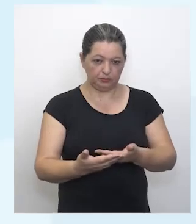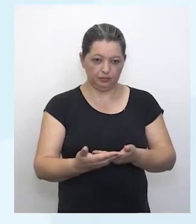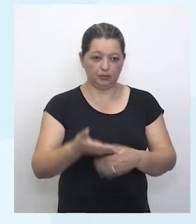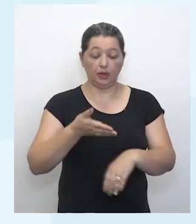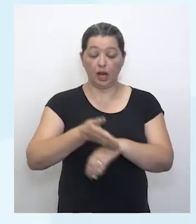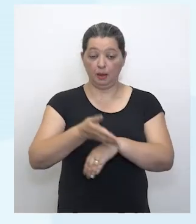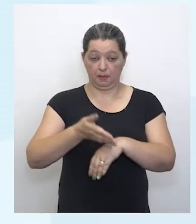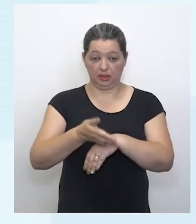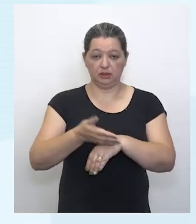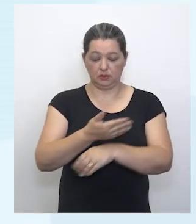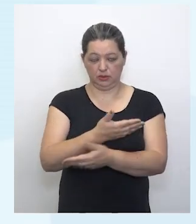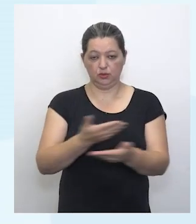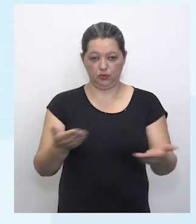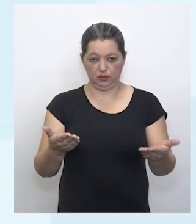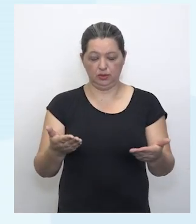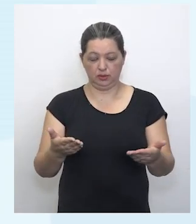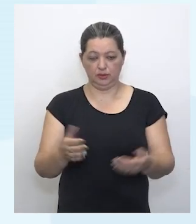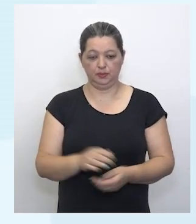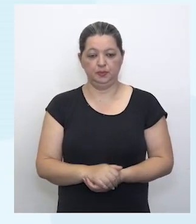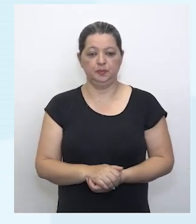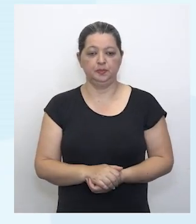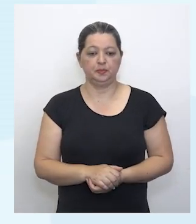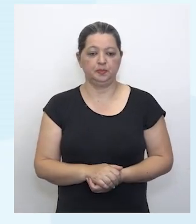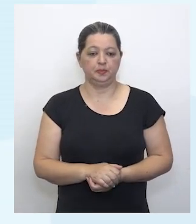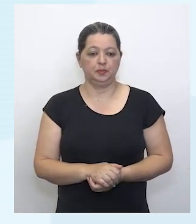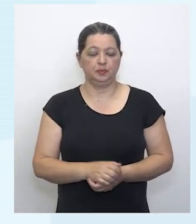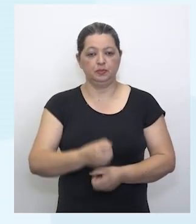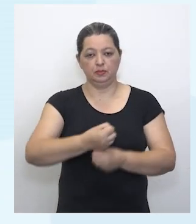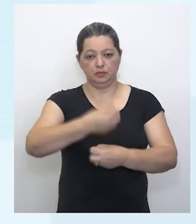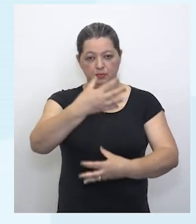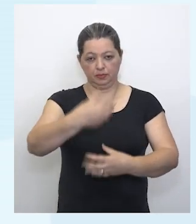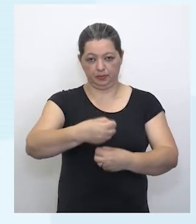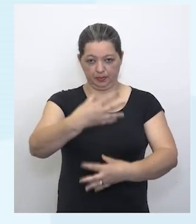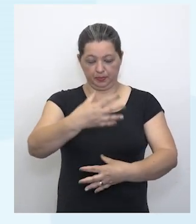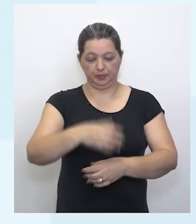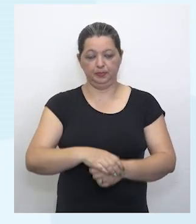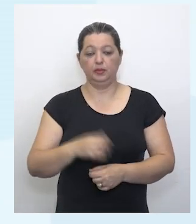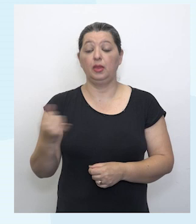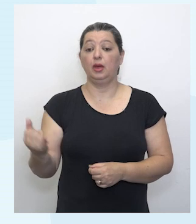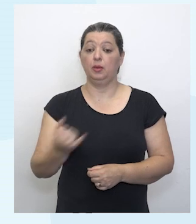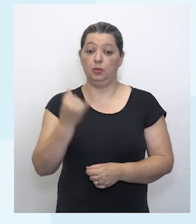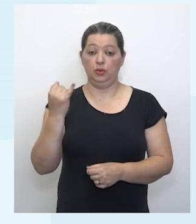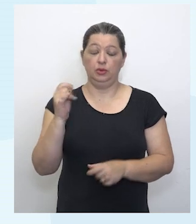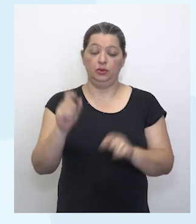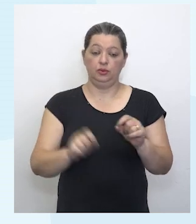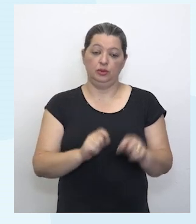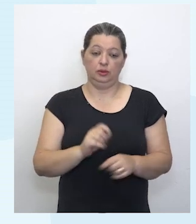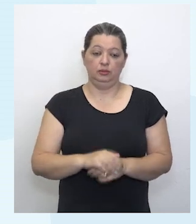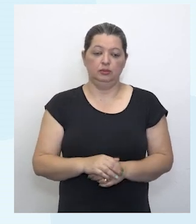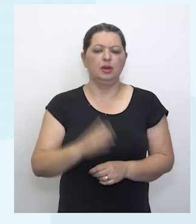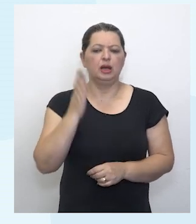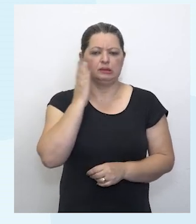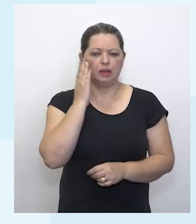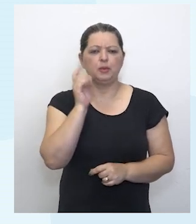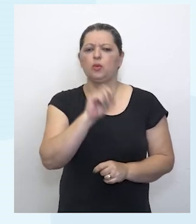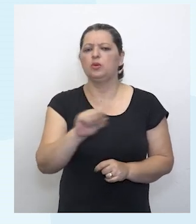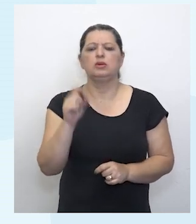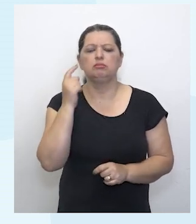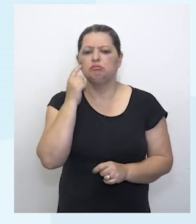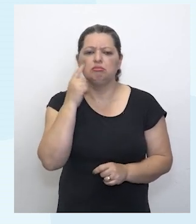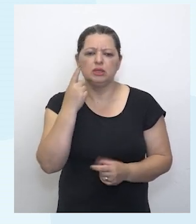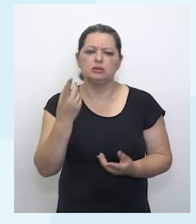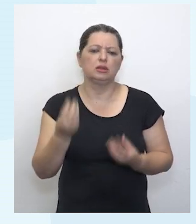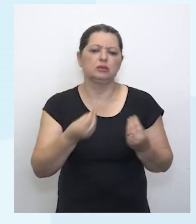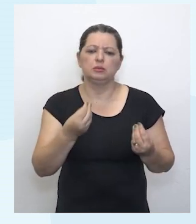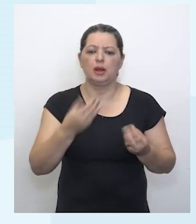de vocês, né? No chat, que é muito importante saber o que vocês estão pensando,